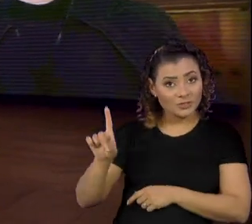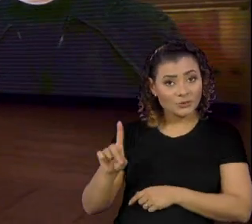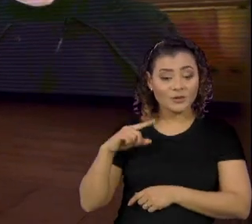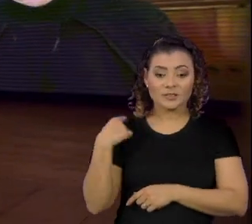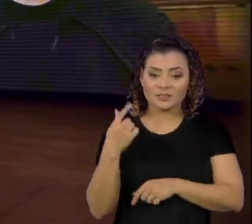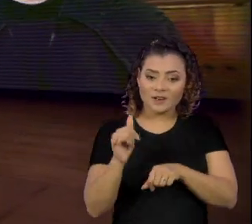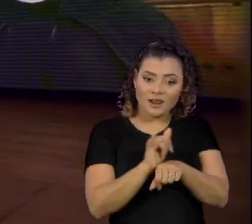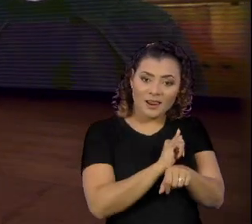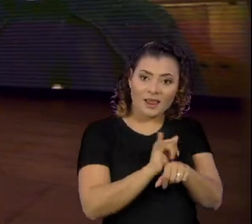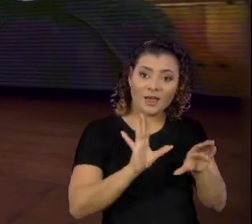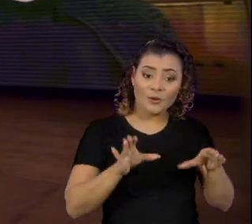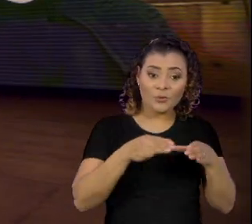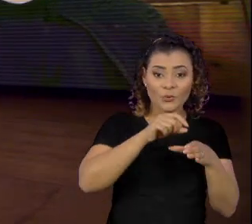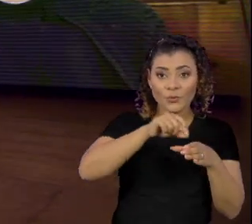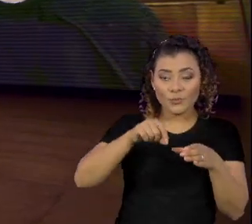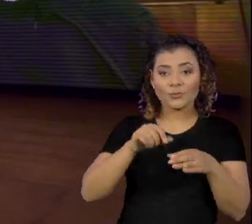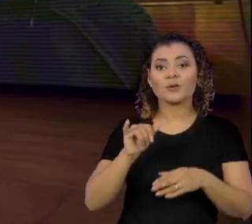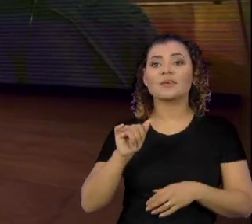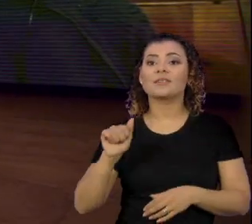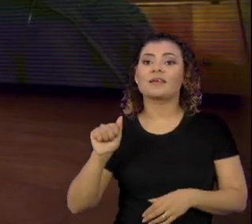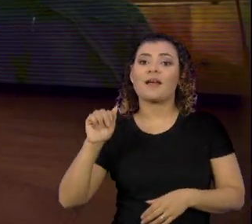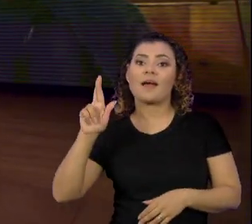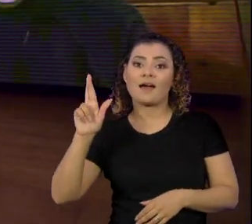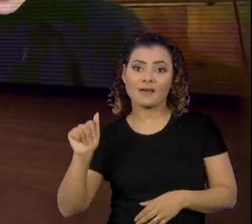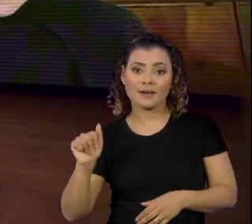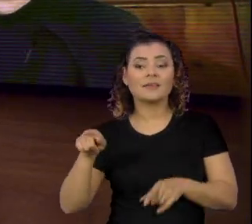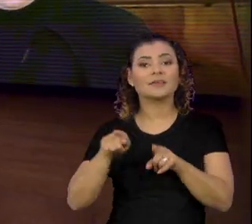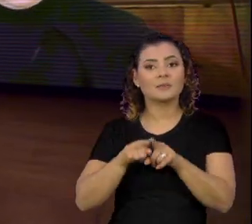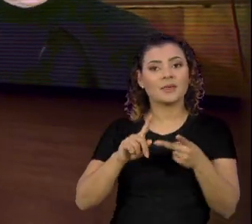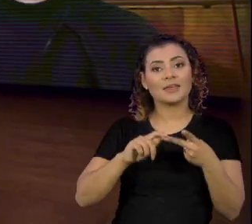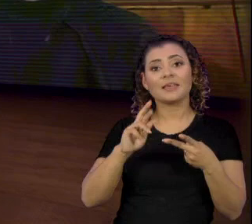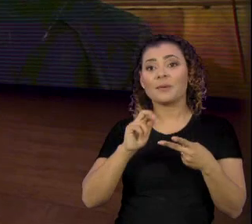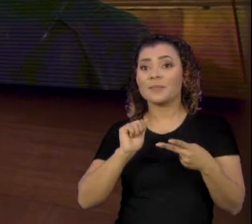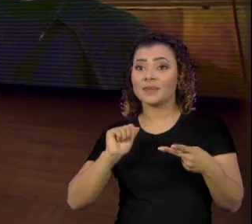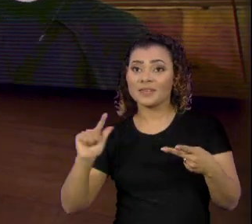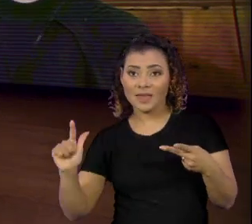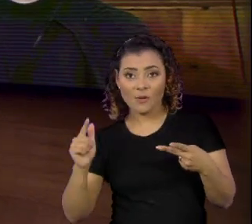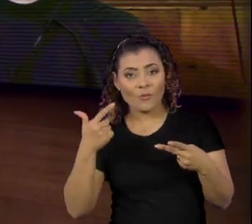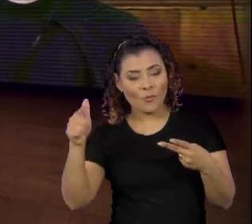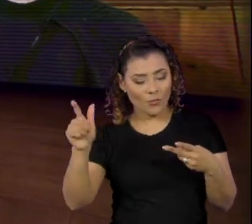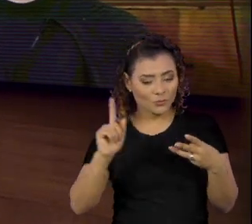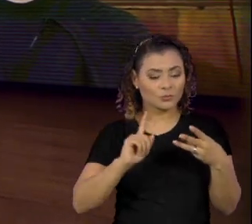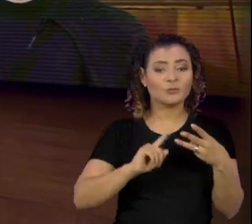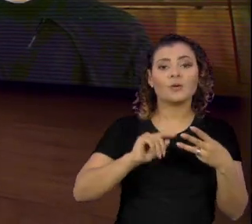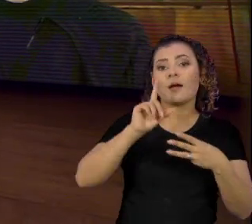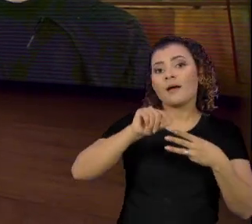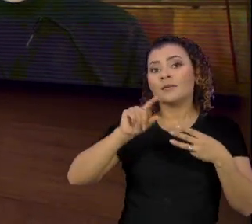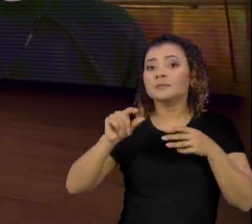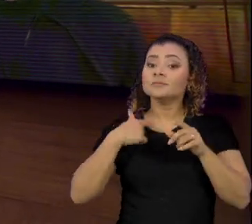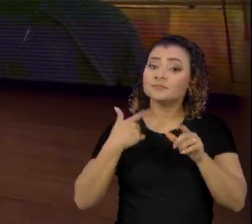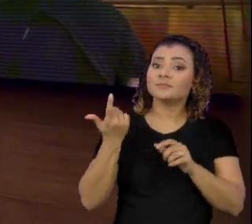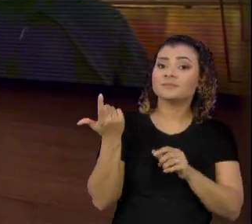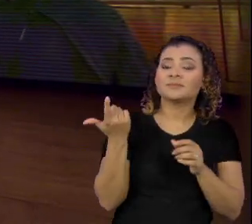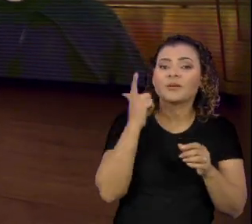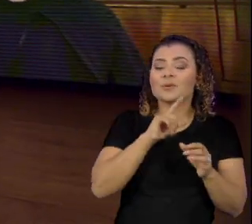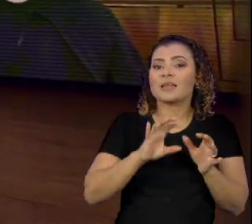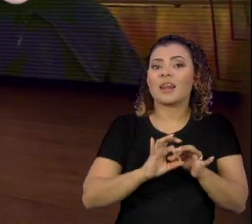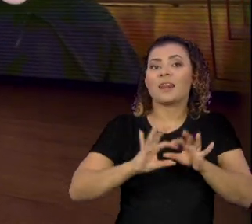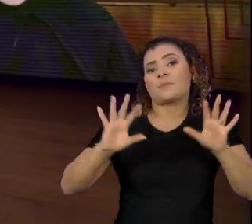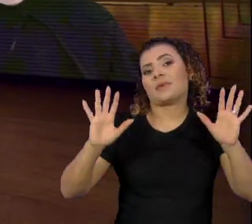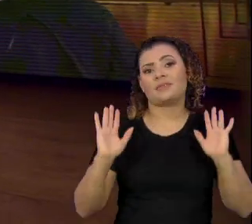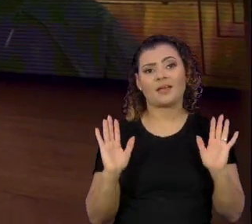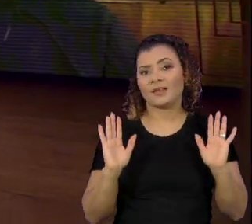dirige no próprio grupo. A Yara dirigiu alguns espetáculos, o Gabriel Paiva dirigiu esse outro. Então, é um grupo com uma liberdade